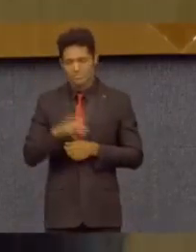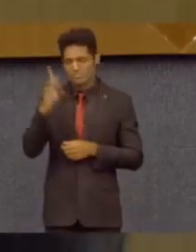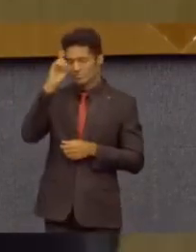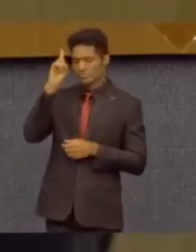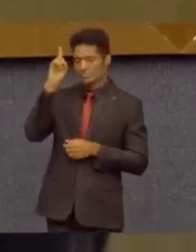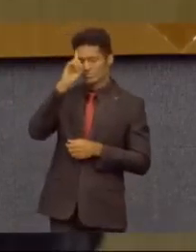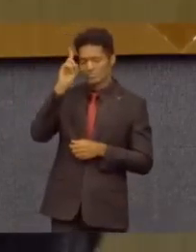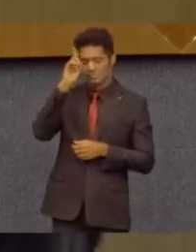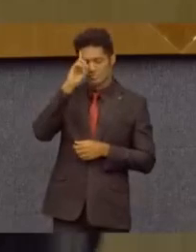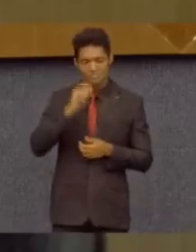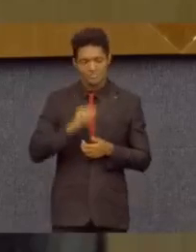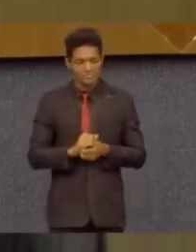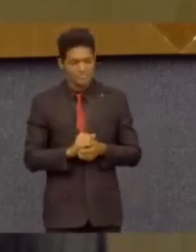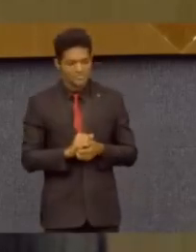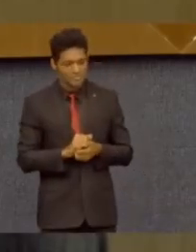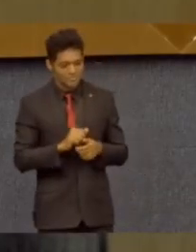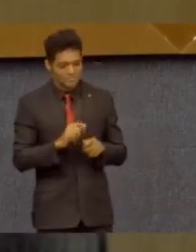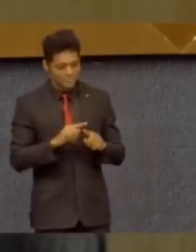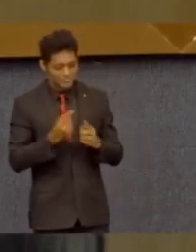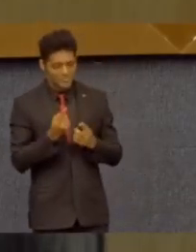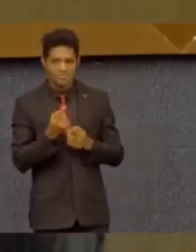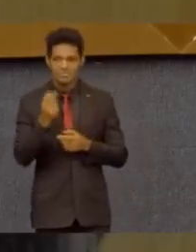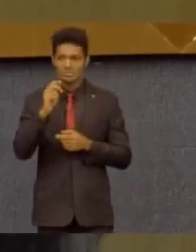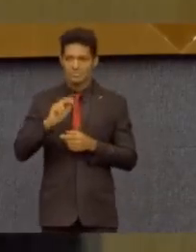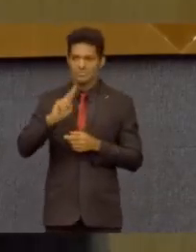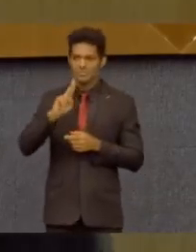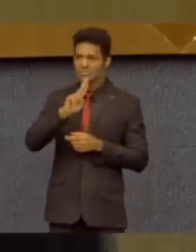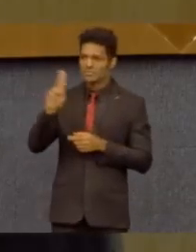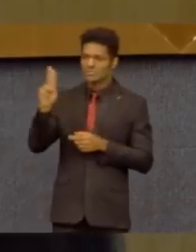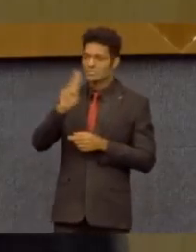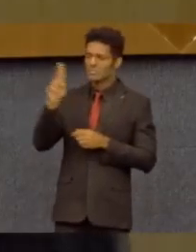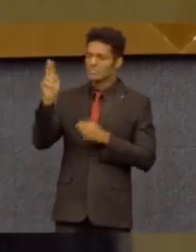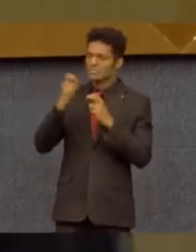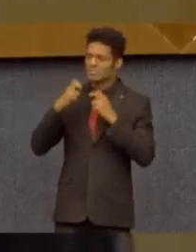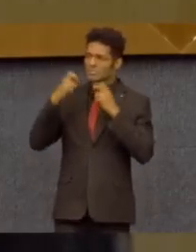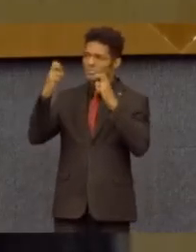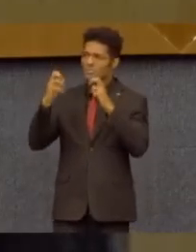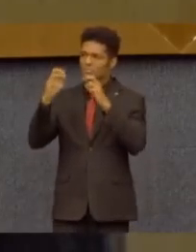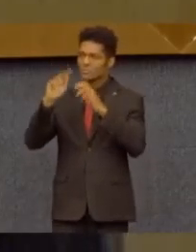dia. Mas há um nome a clamar, o nome de Jesus.